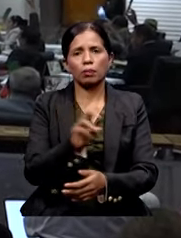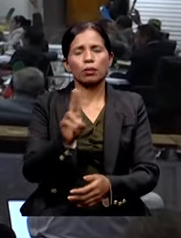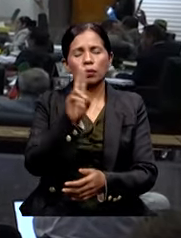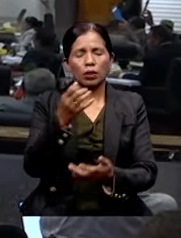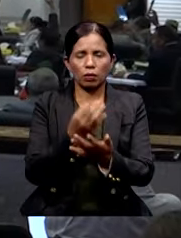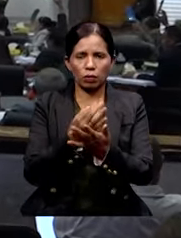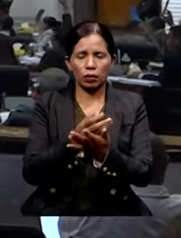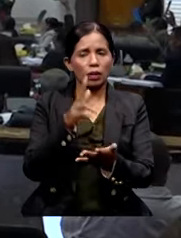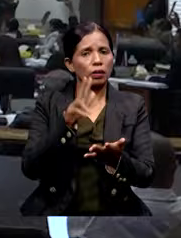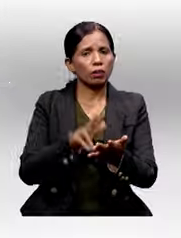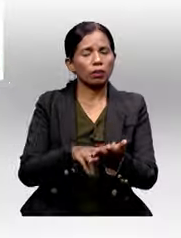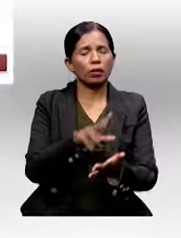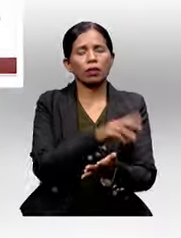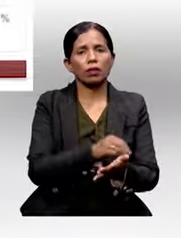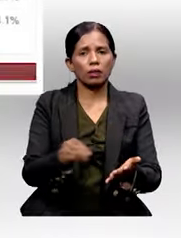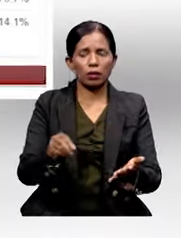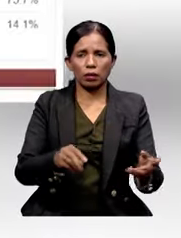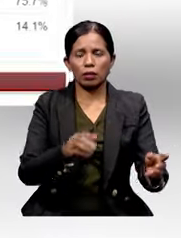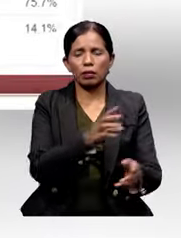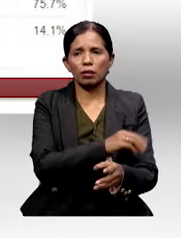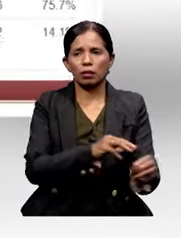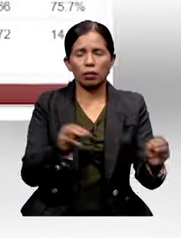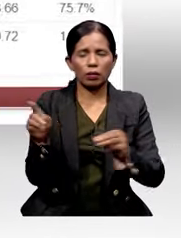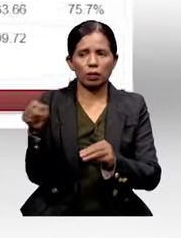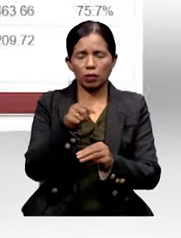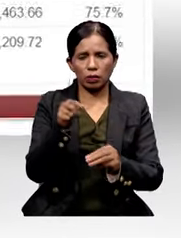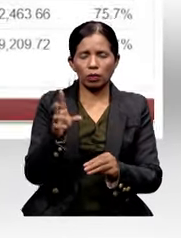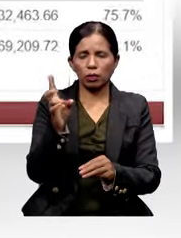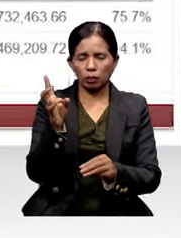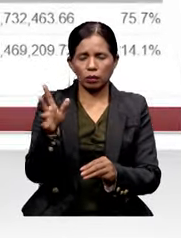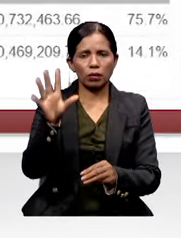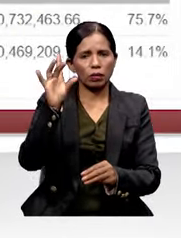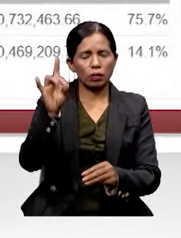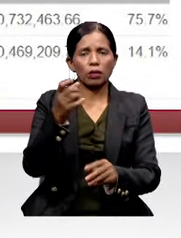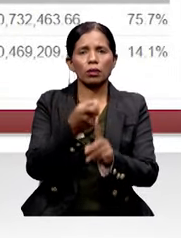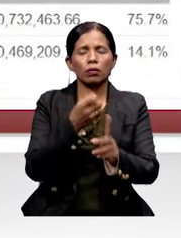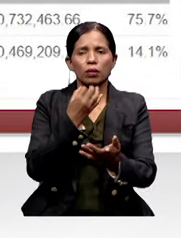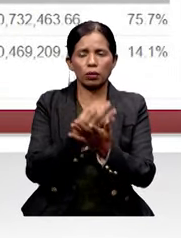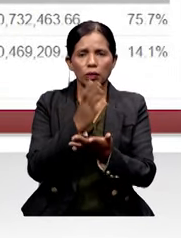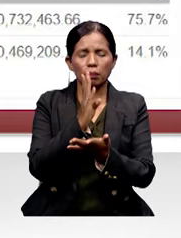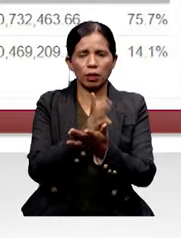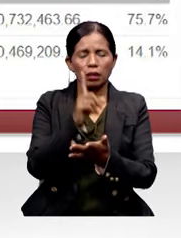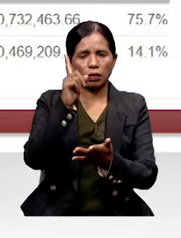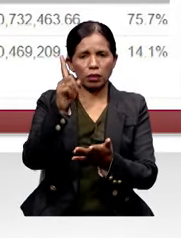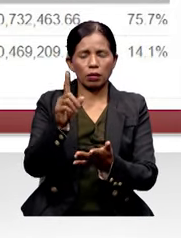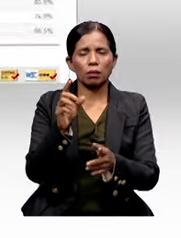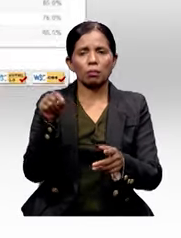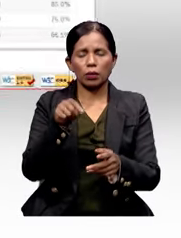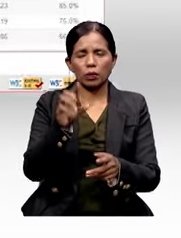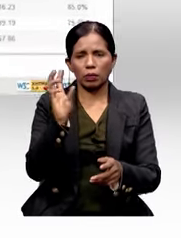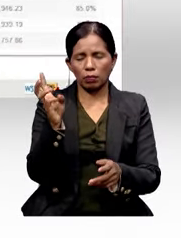orçamento retificativo foi în macatinsi por cento hitu nulu recinen, o si total orçamento bilhão ida ponto si nulu